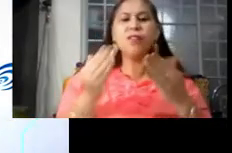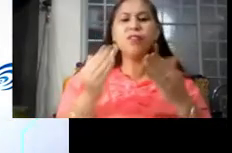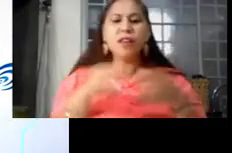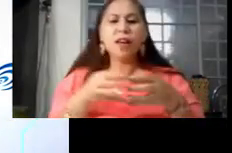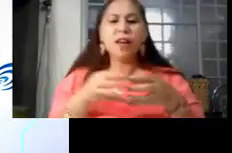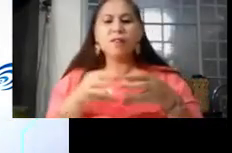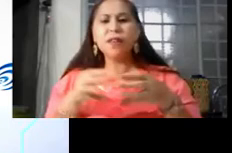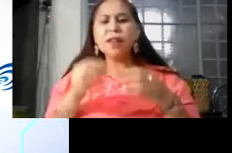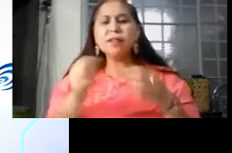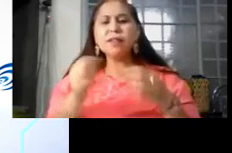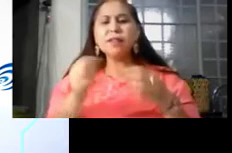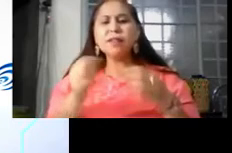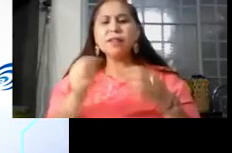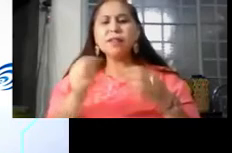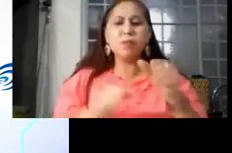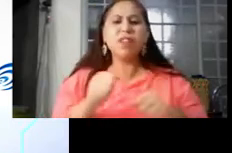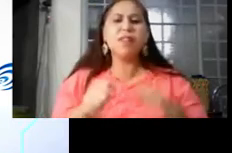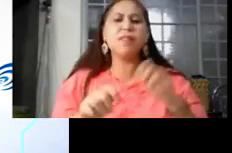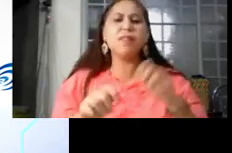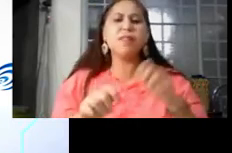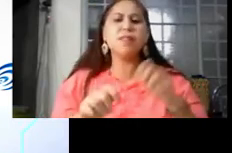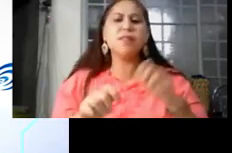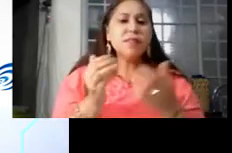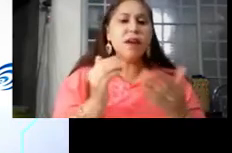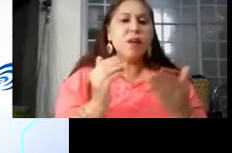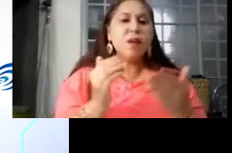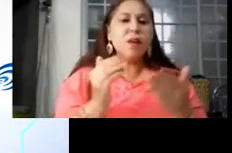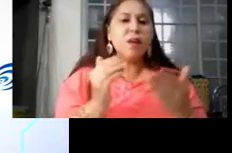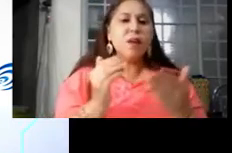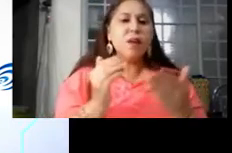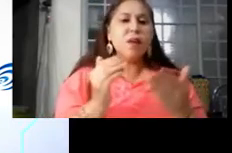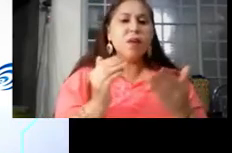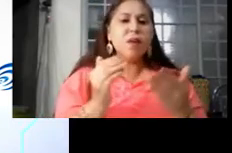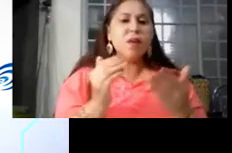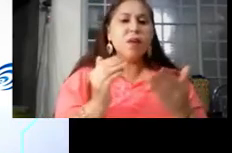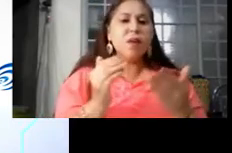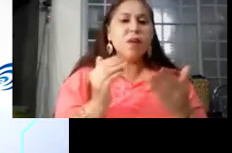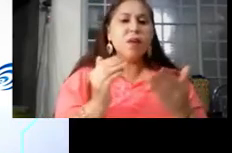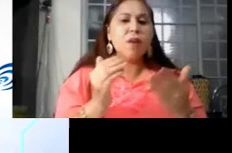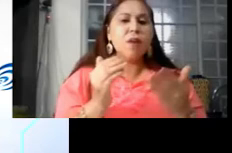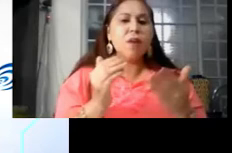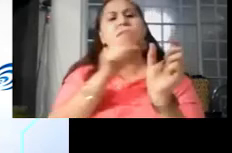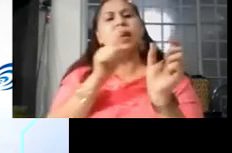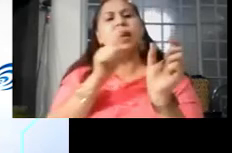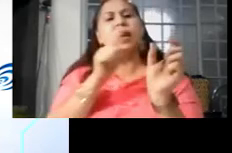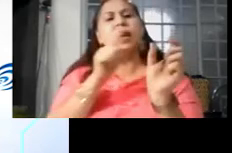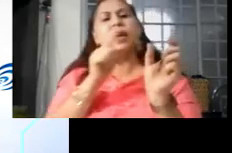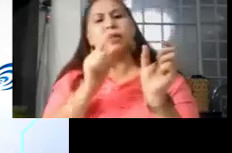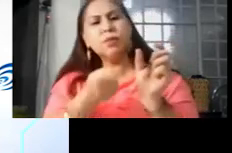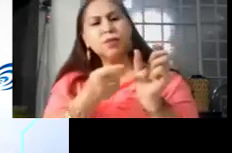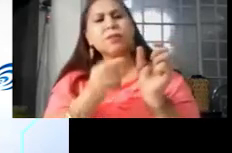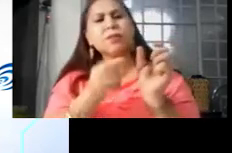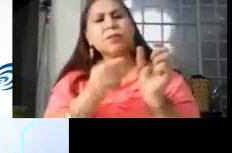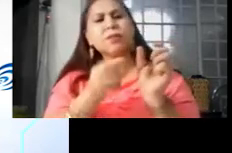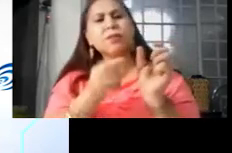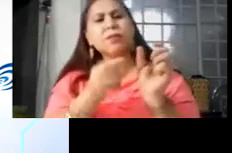fica esse sinal, essa modificação nesse sinal, ele equivale àqueles afixos e àqueles sufixos